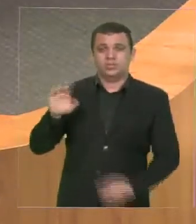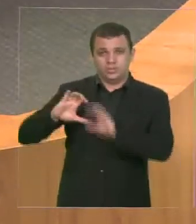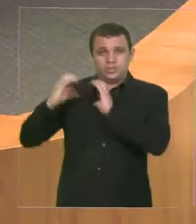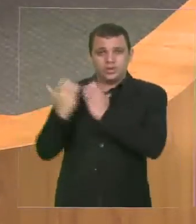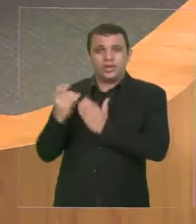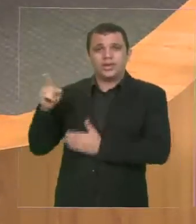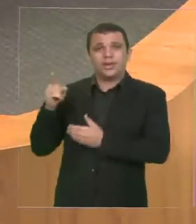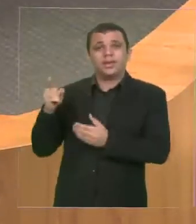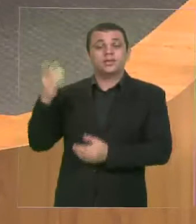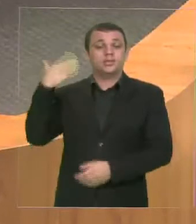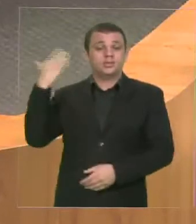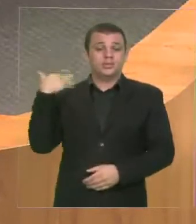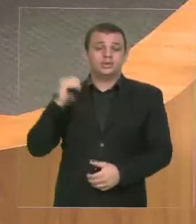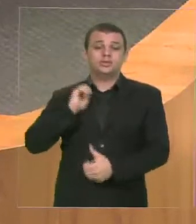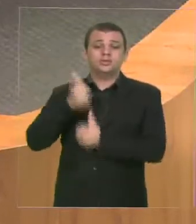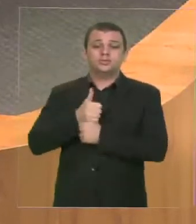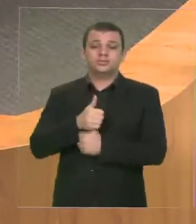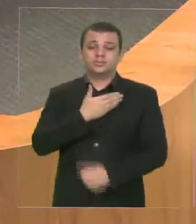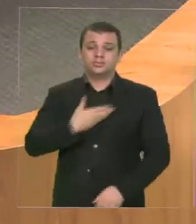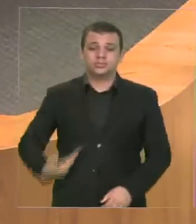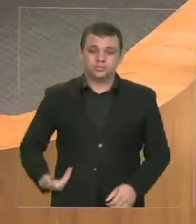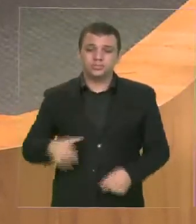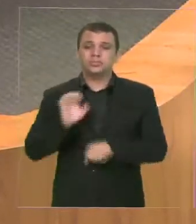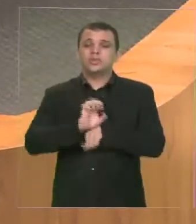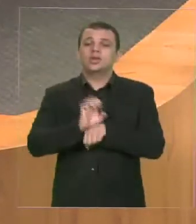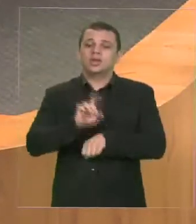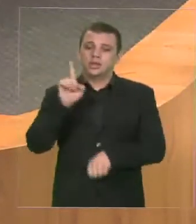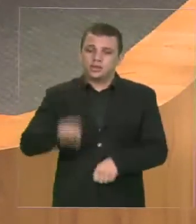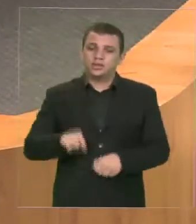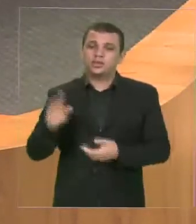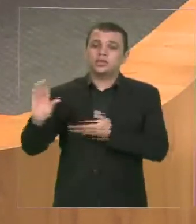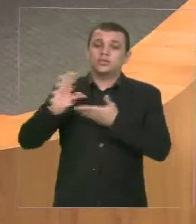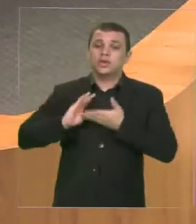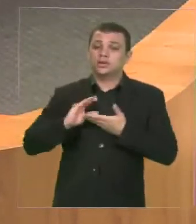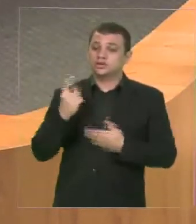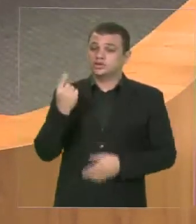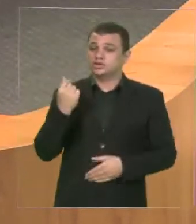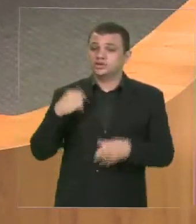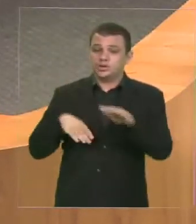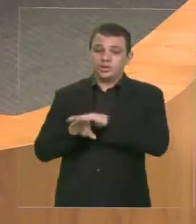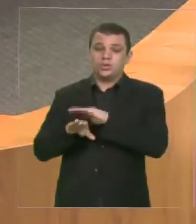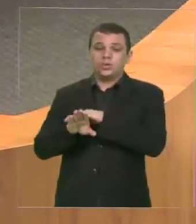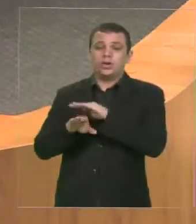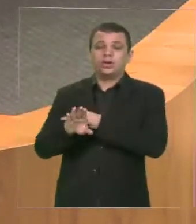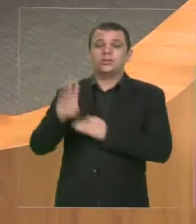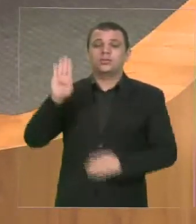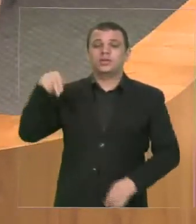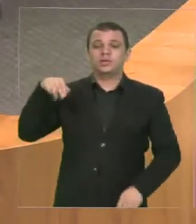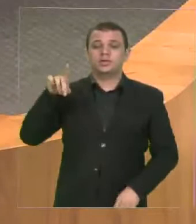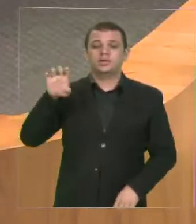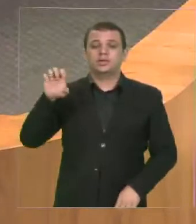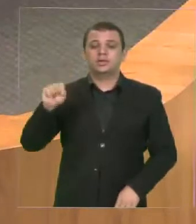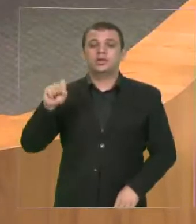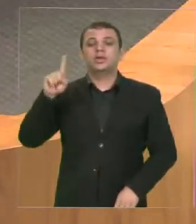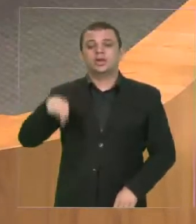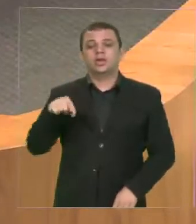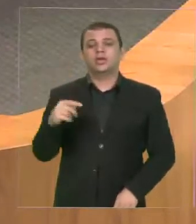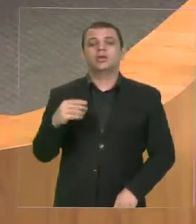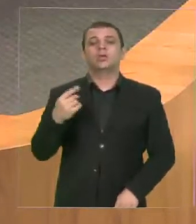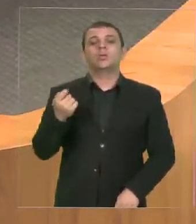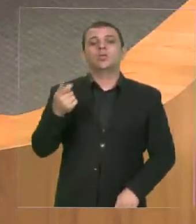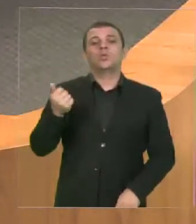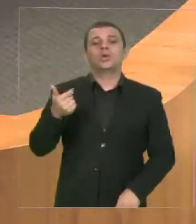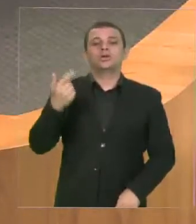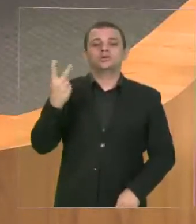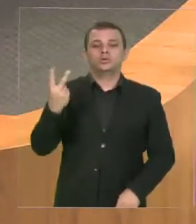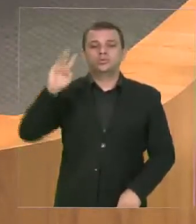o Estado, deputado Antônio Pereira, com um crédito de BNDES, um crédito financeiro de quase 2